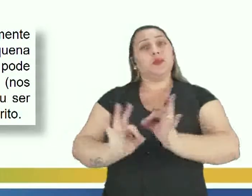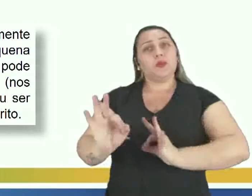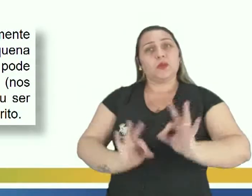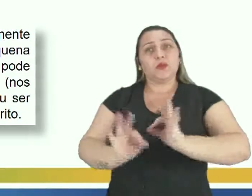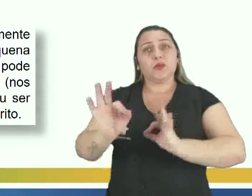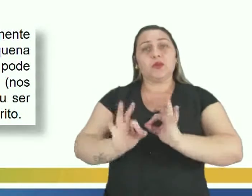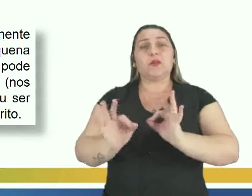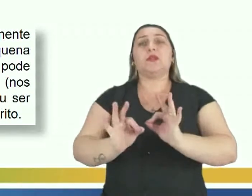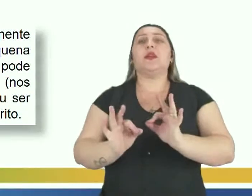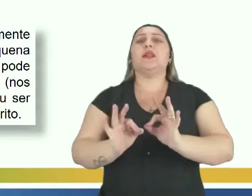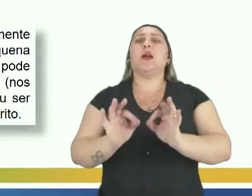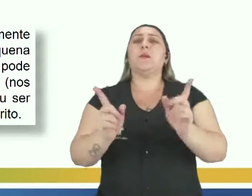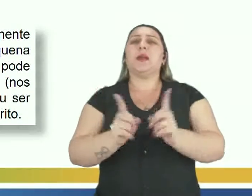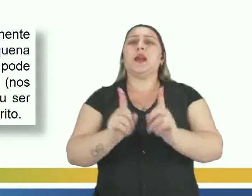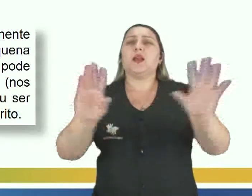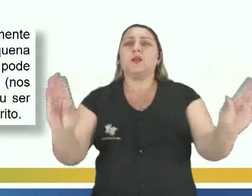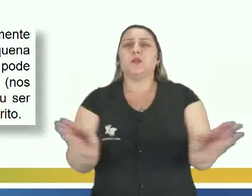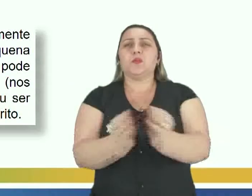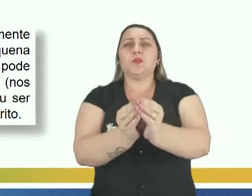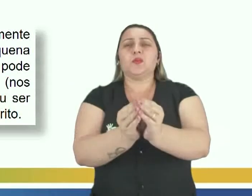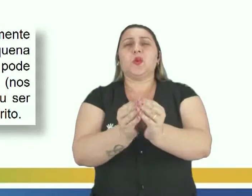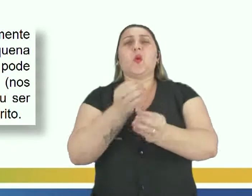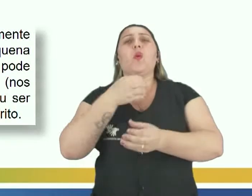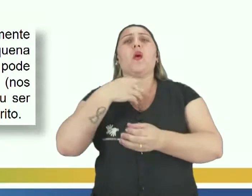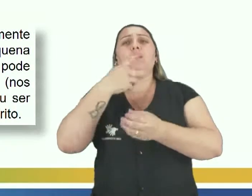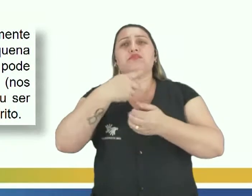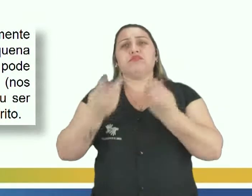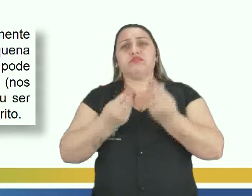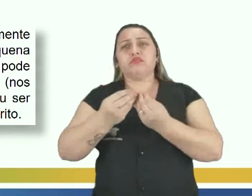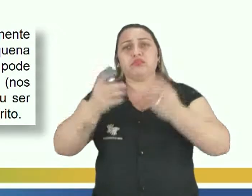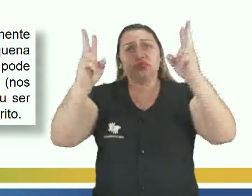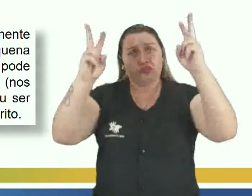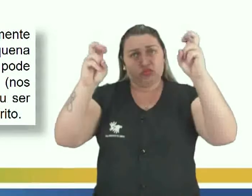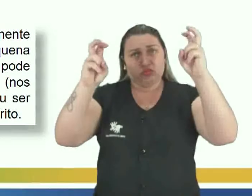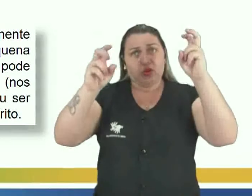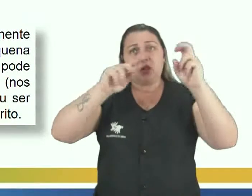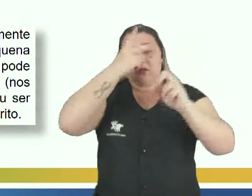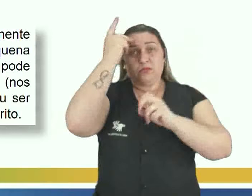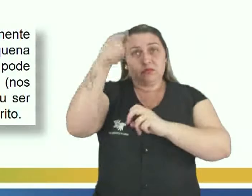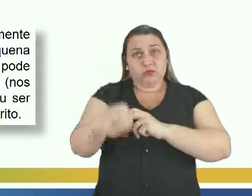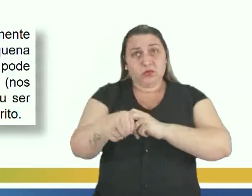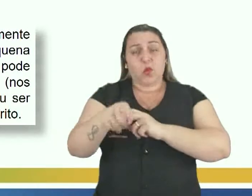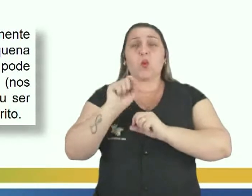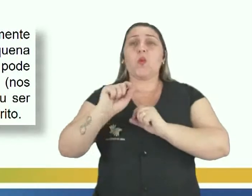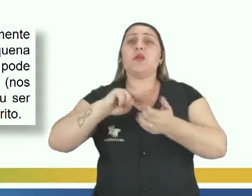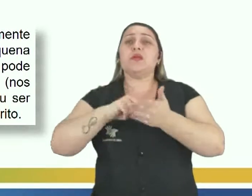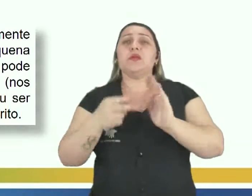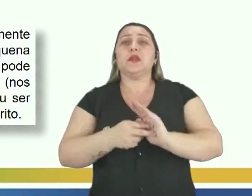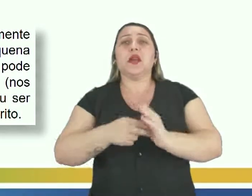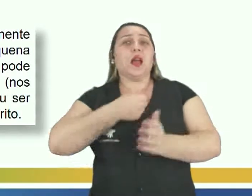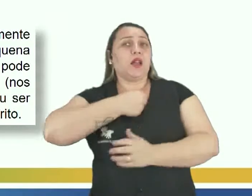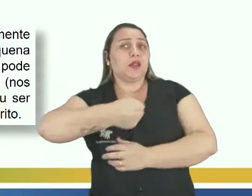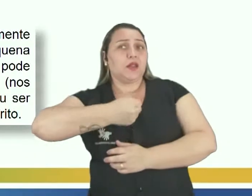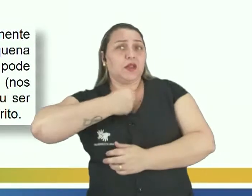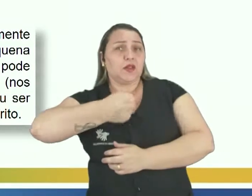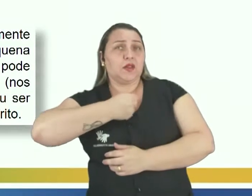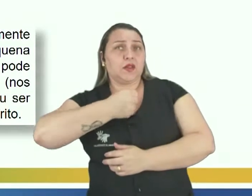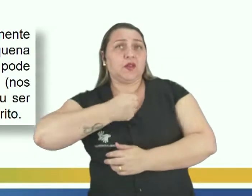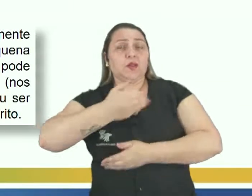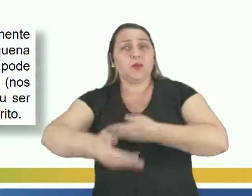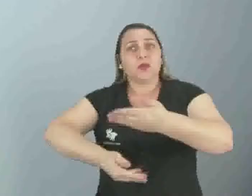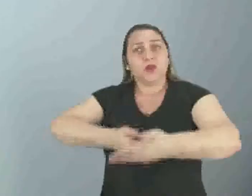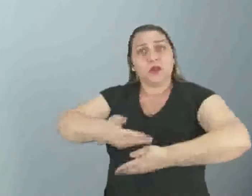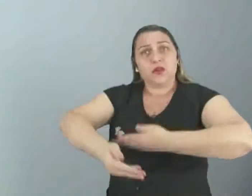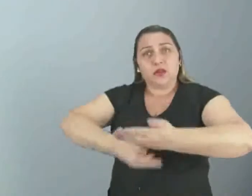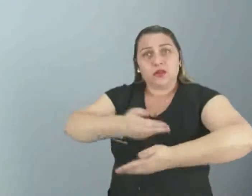em turnos com uma pequena introdução sobre o entrevistado e o tema. O que isso quer dizer? Quer dizer que a entrevista é uma interação de